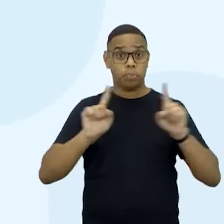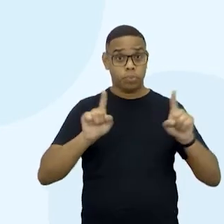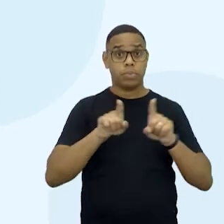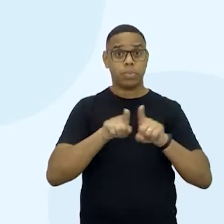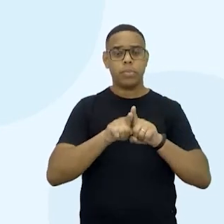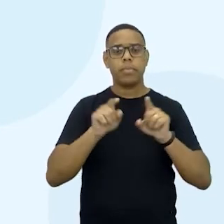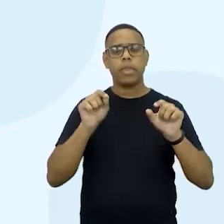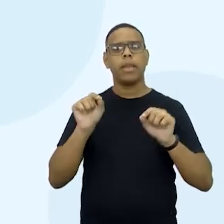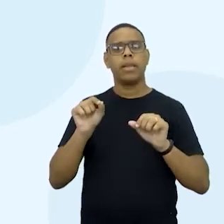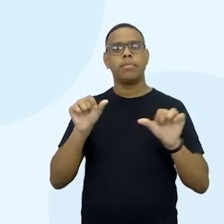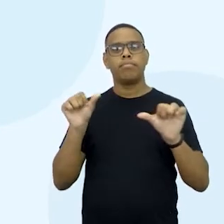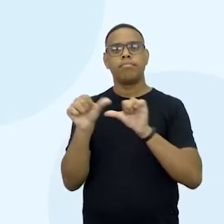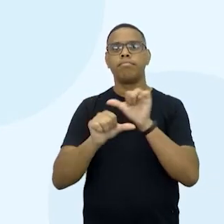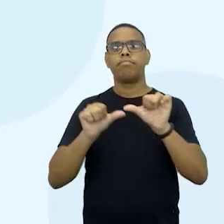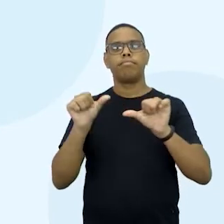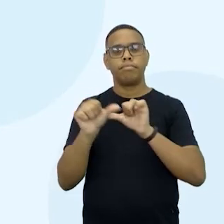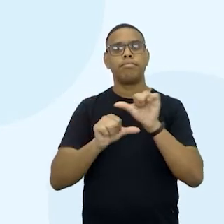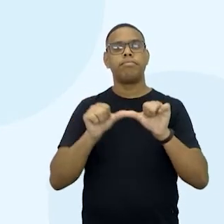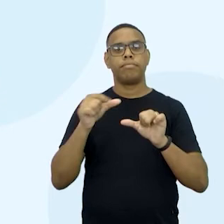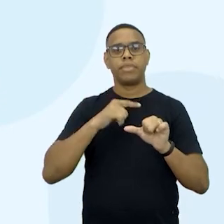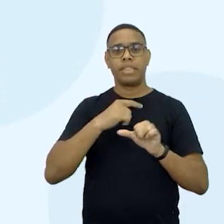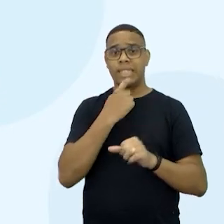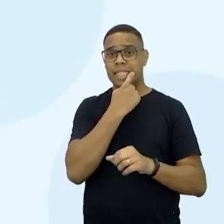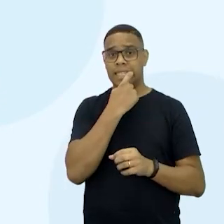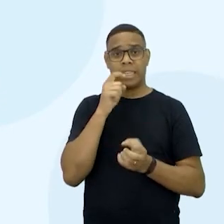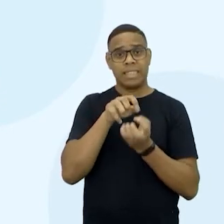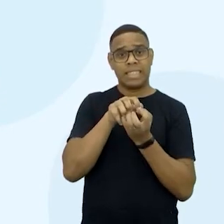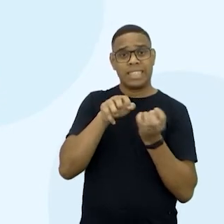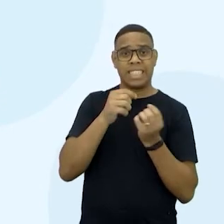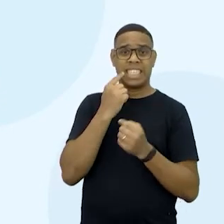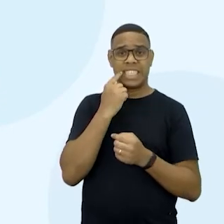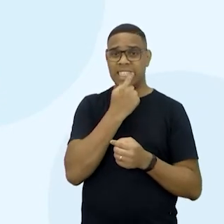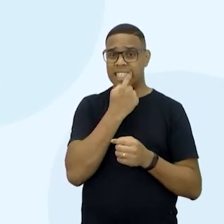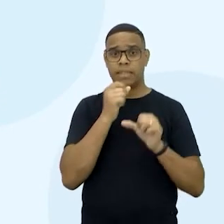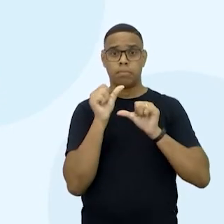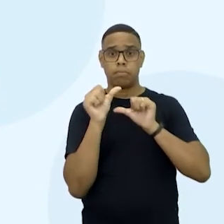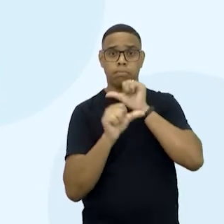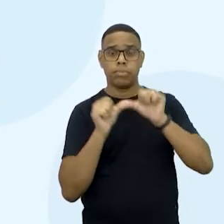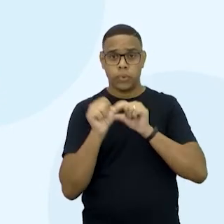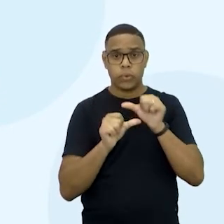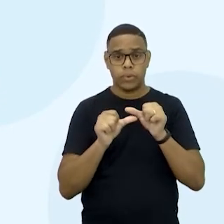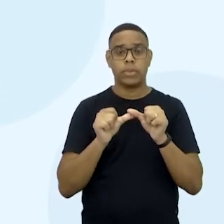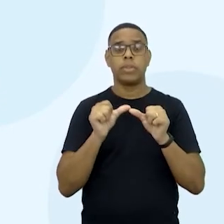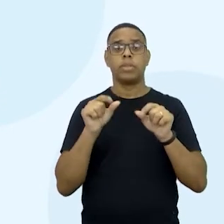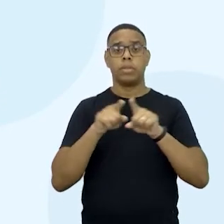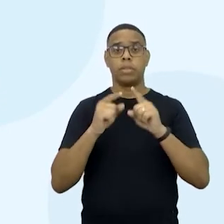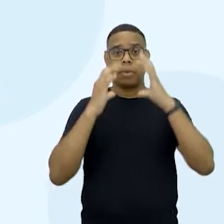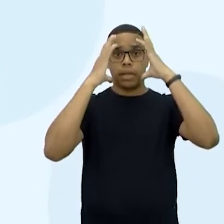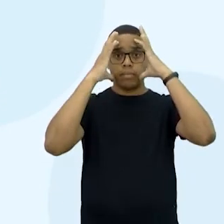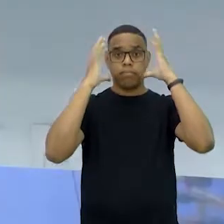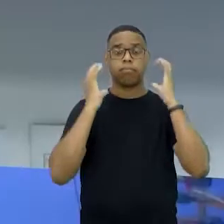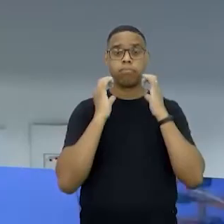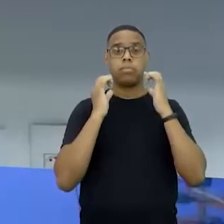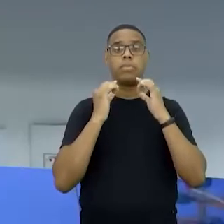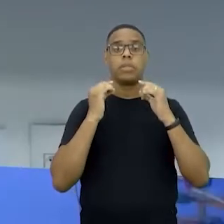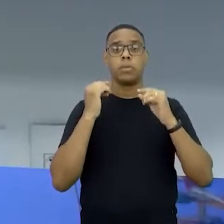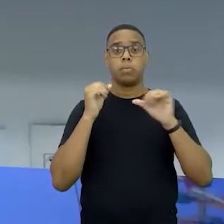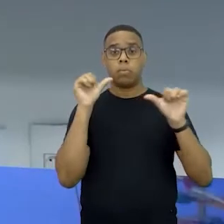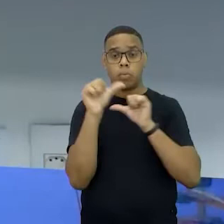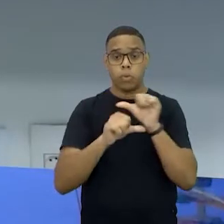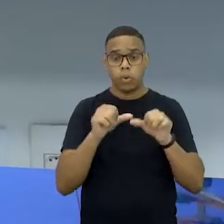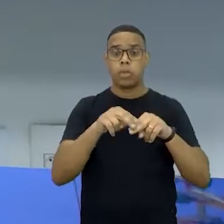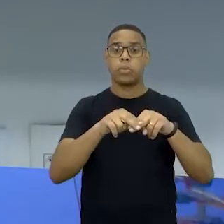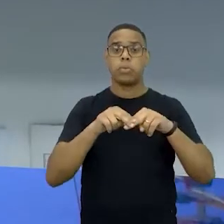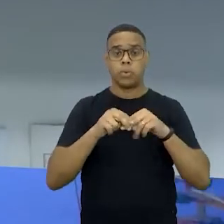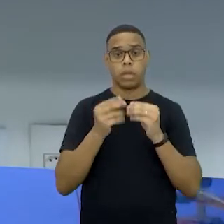mudança expressiva na arcada dentária Você tem uma mudança expressiva no rosto né Qual a